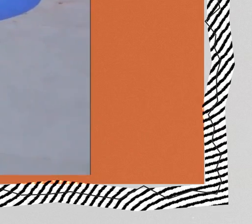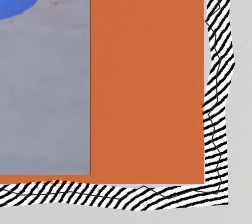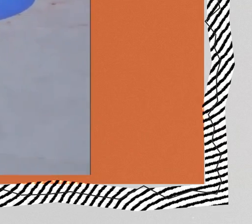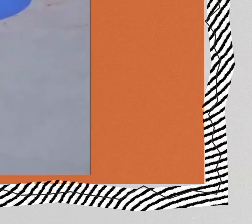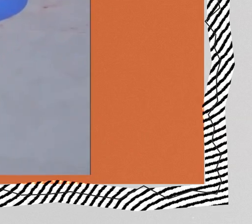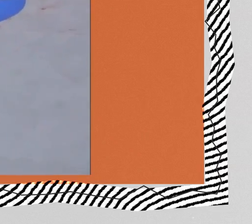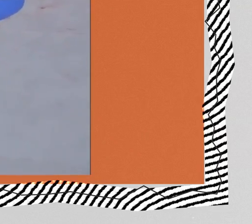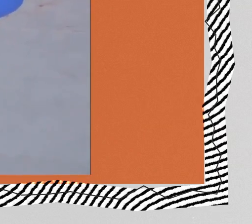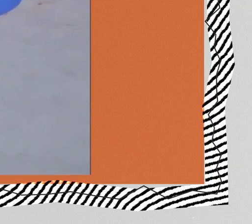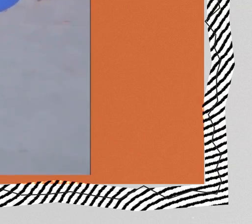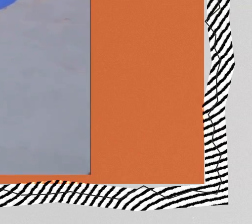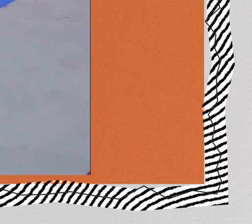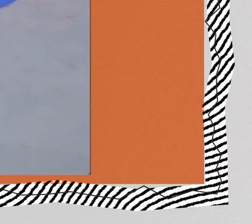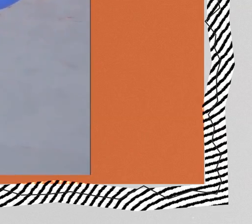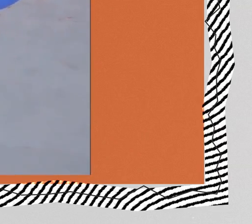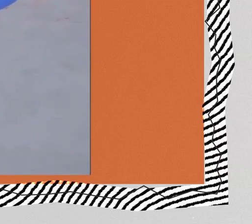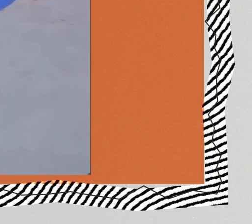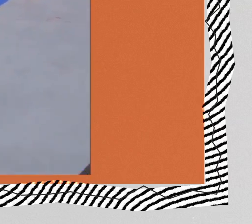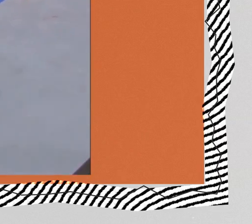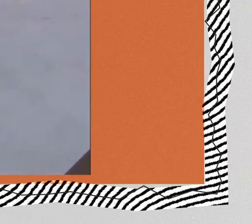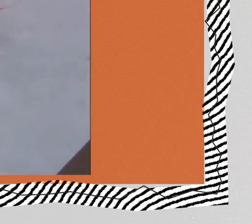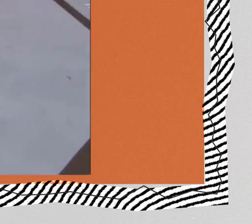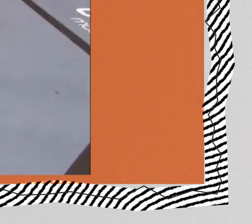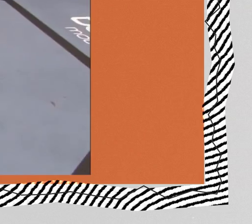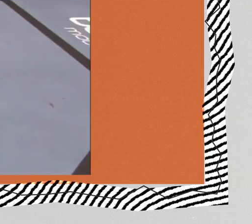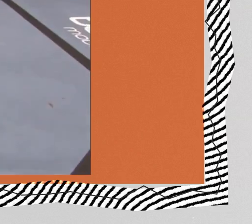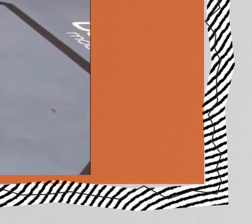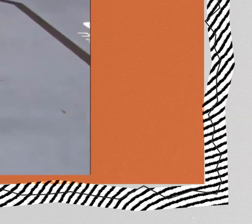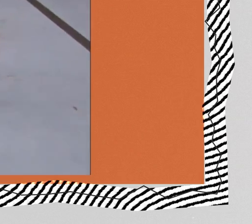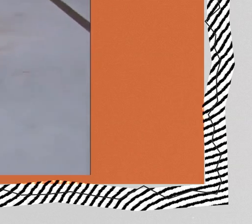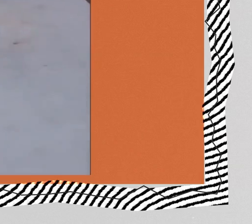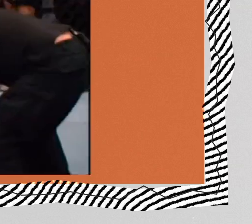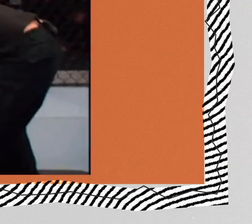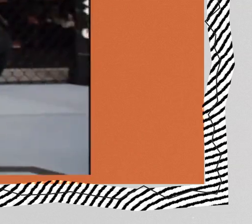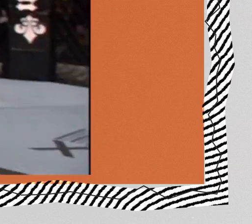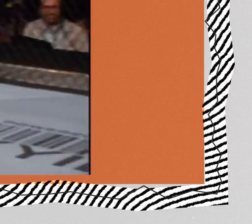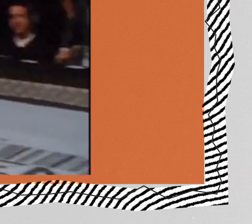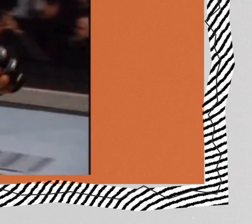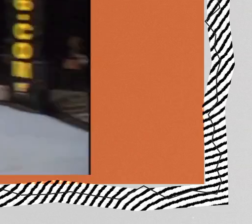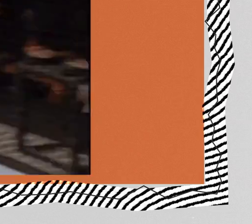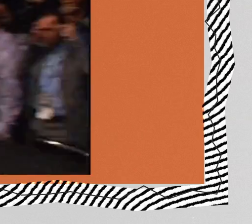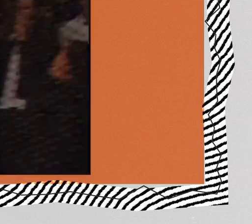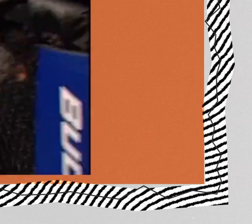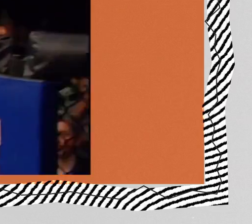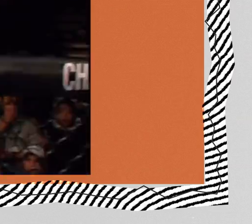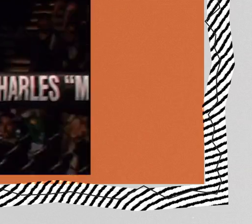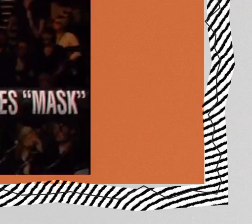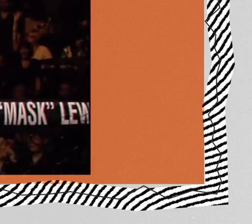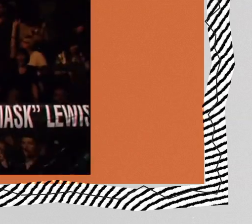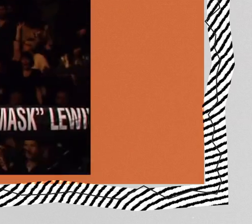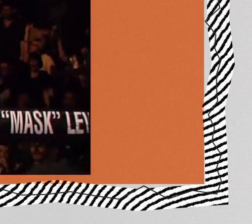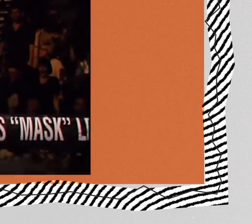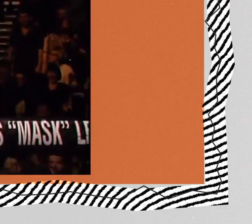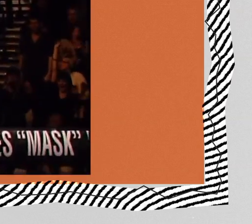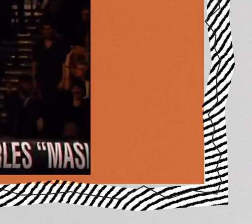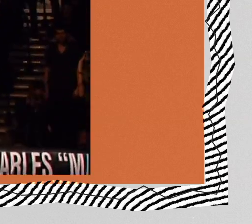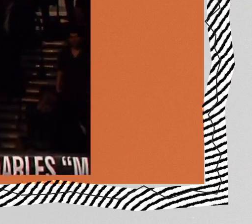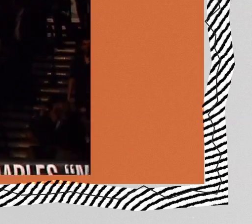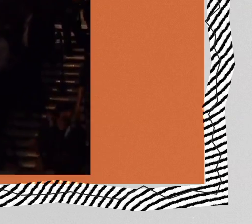front kicked him in the face. Absolutely wrestling to finish. Anderson Silva remains the Miami